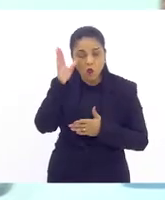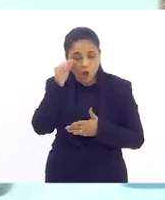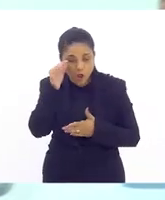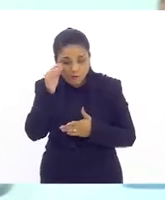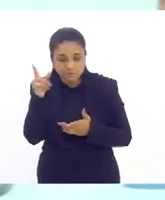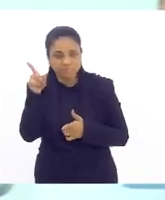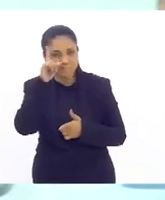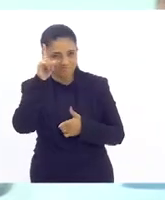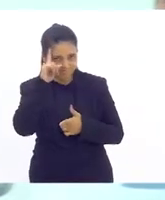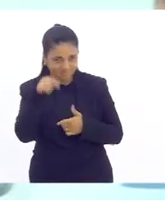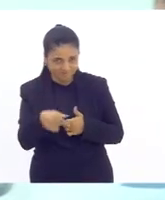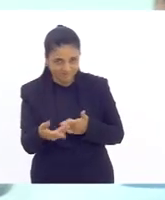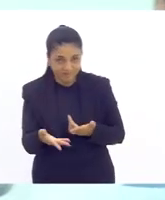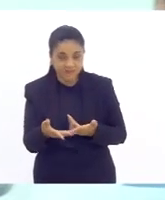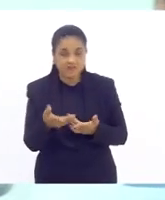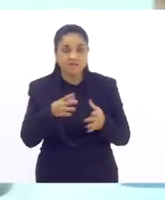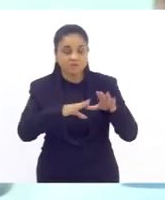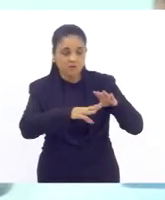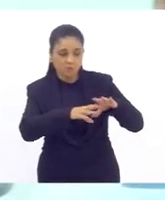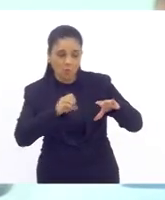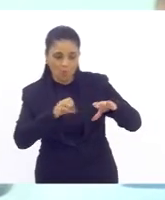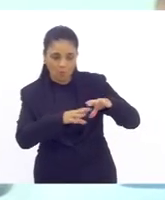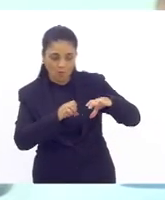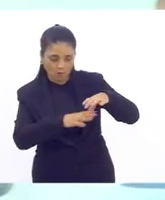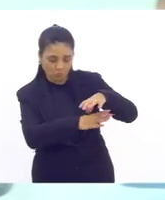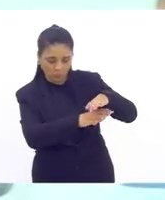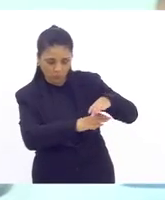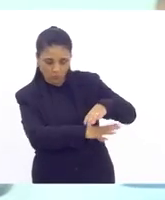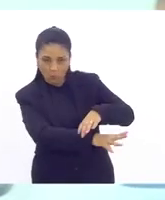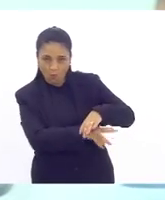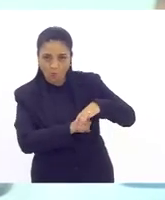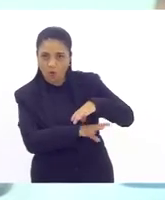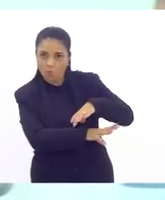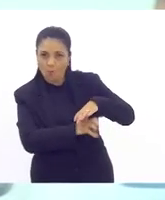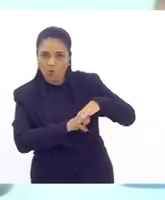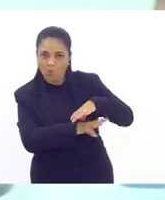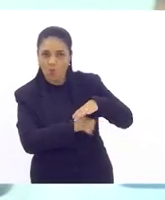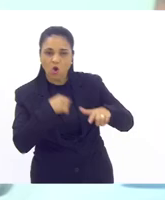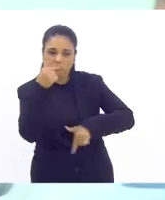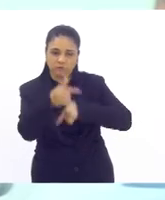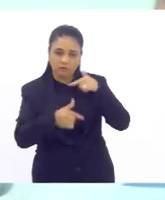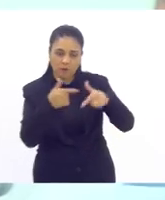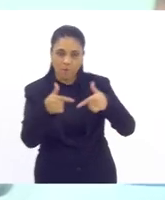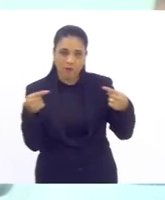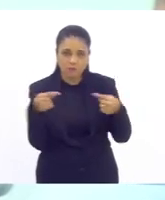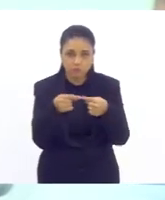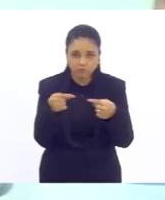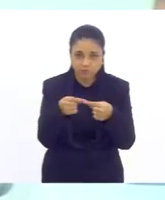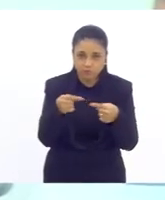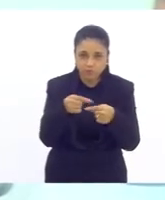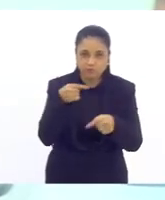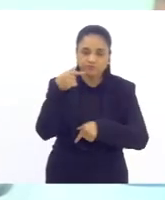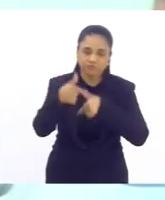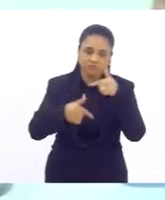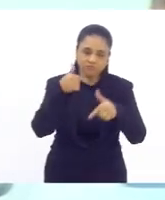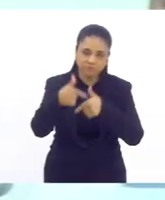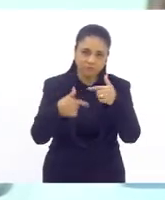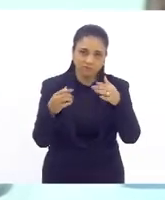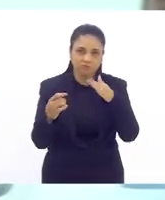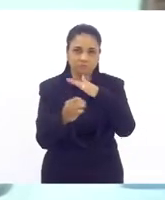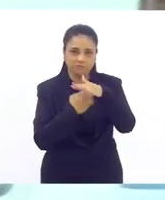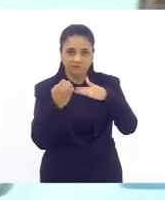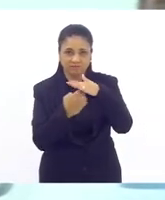atual aquelas dragagens que a gente fez combinando com trabalho com as concessionárias lá no caso bem mais antigas